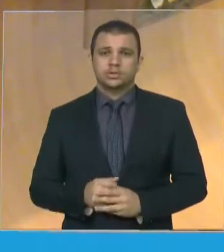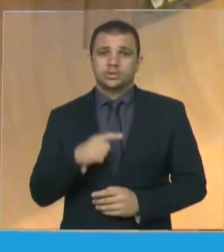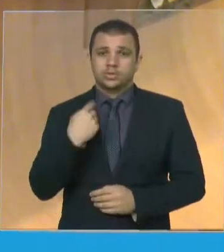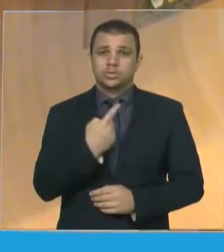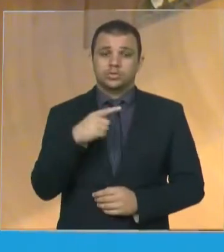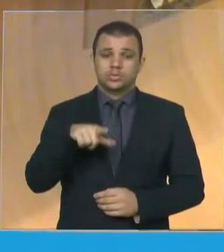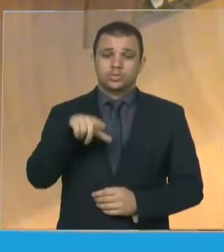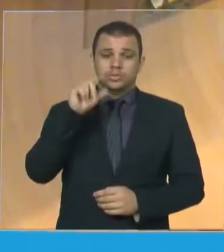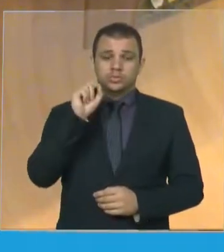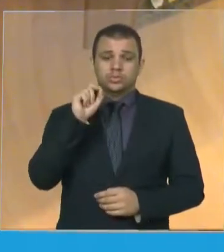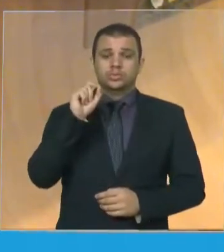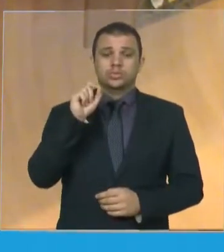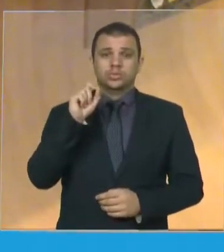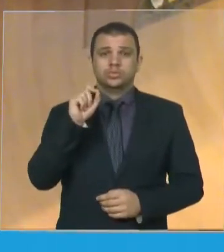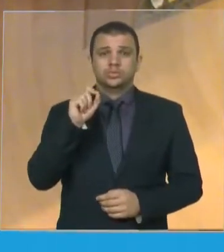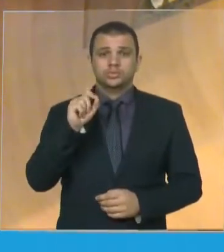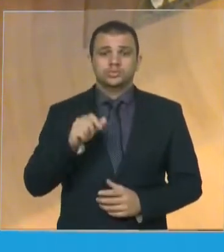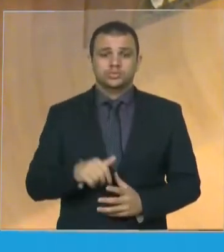aqui